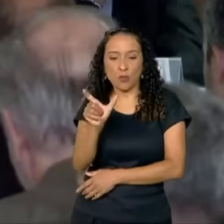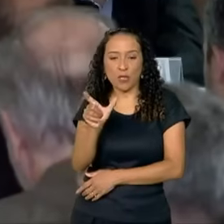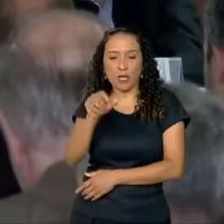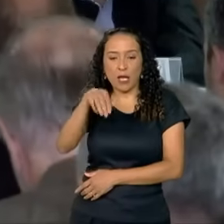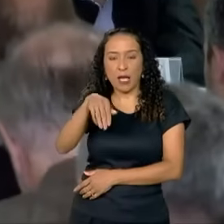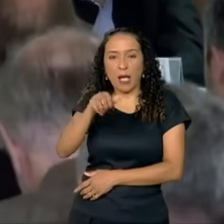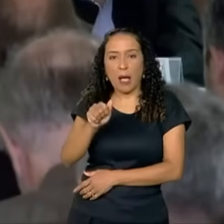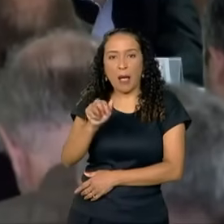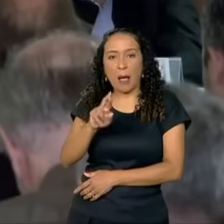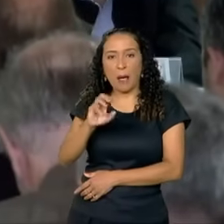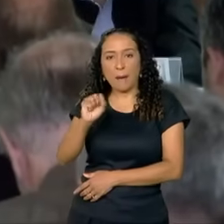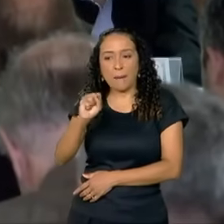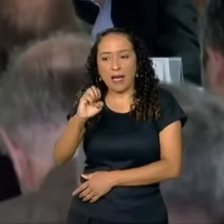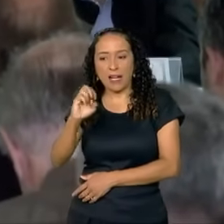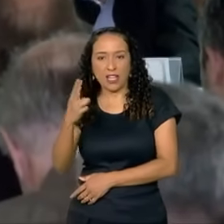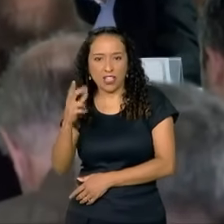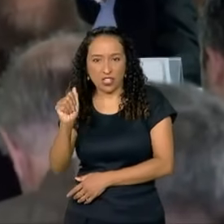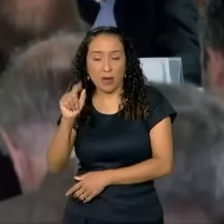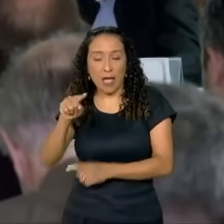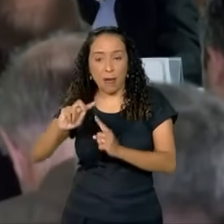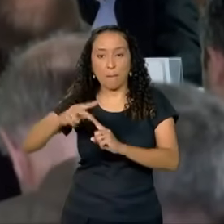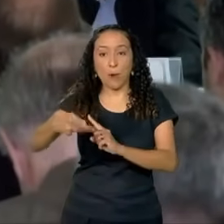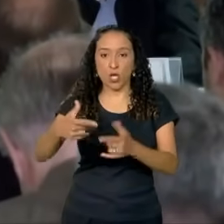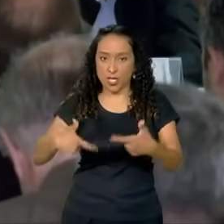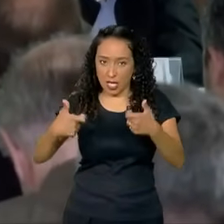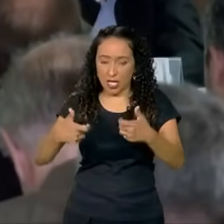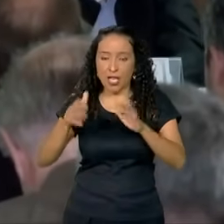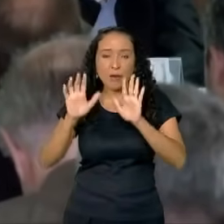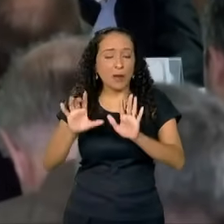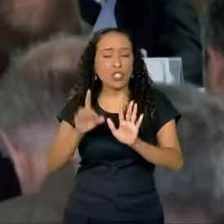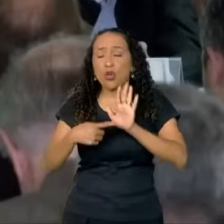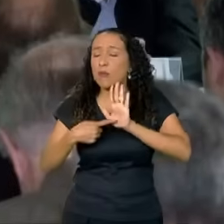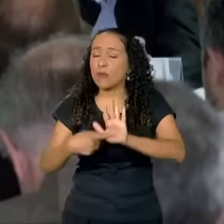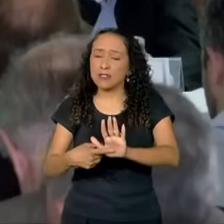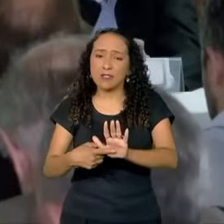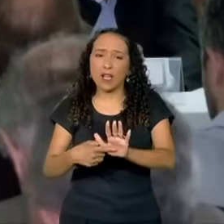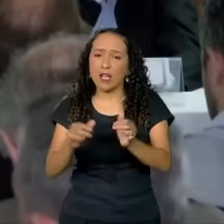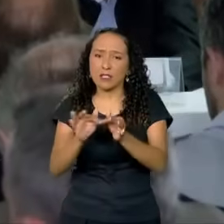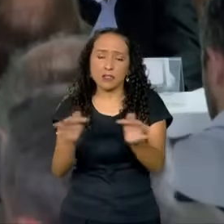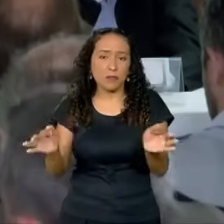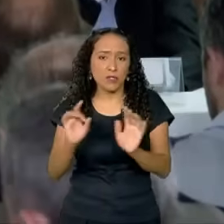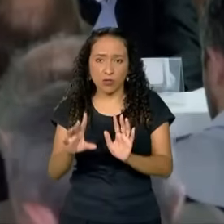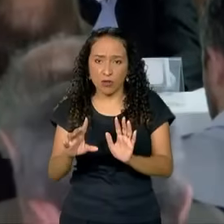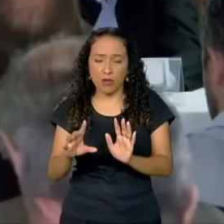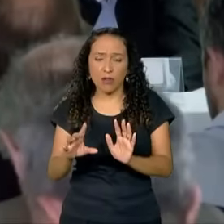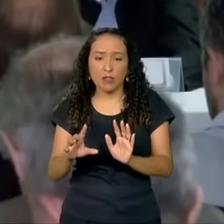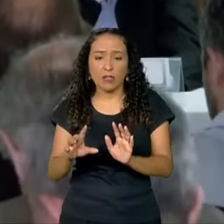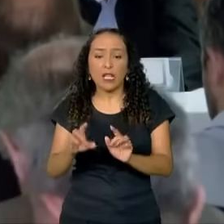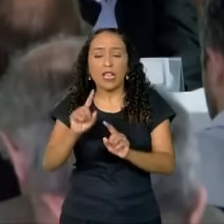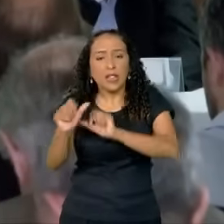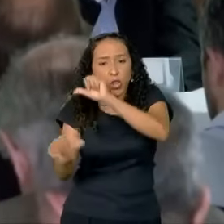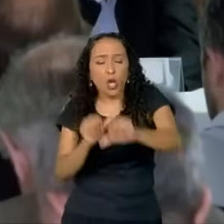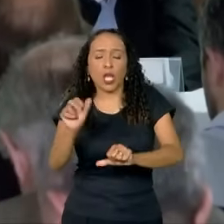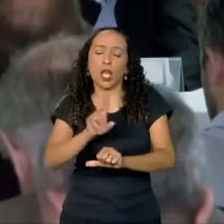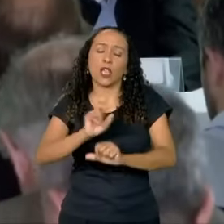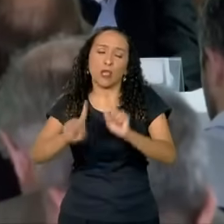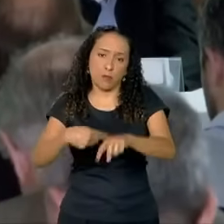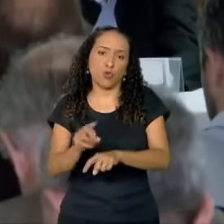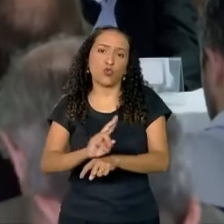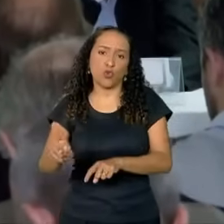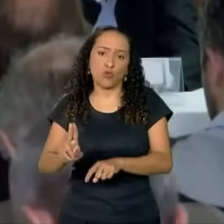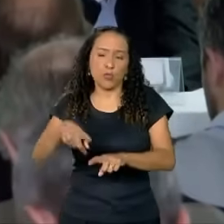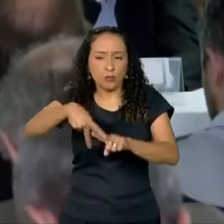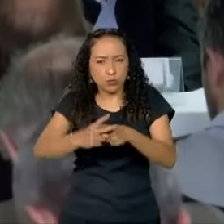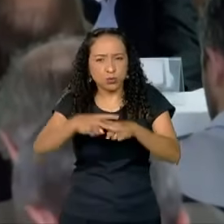Vamos achar o nome, nós vamos achar o nome para isso. Mas o importante é para dar consciência de que vai ser cenário de pós-guerra. Tá? Essa reconstrução vai